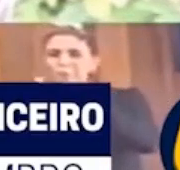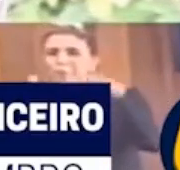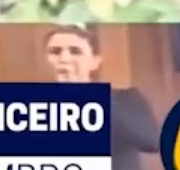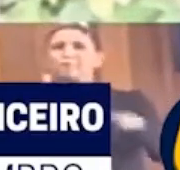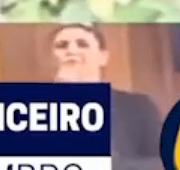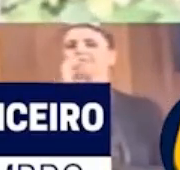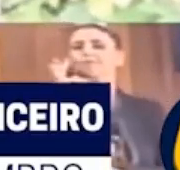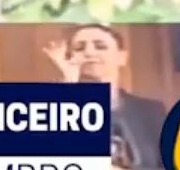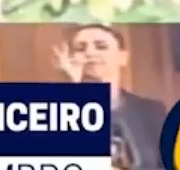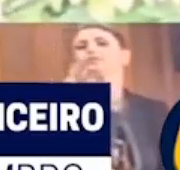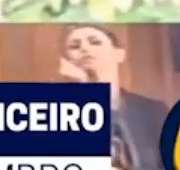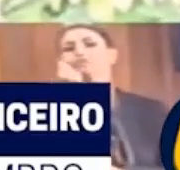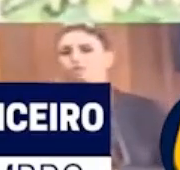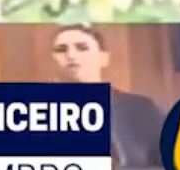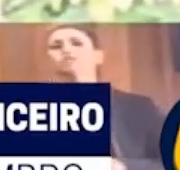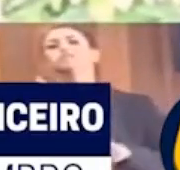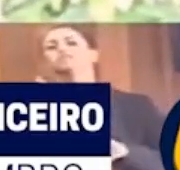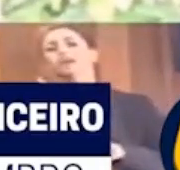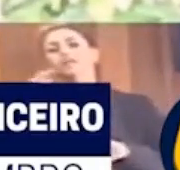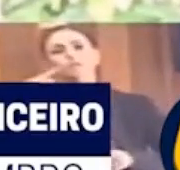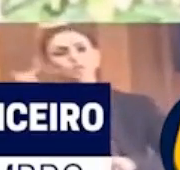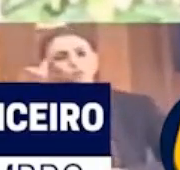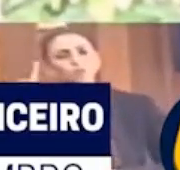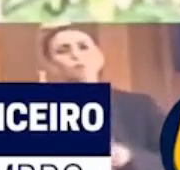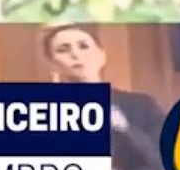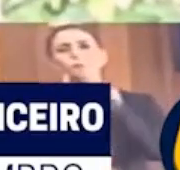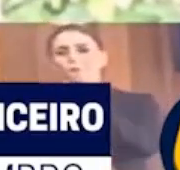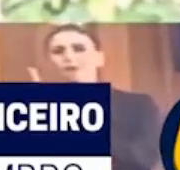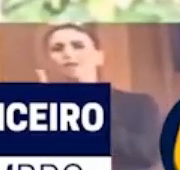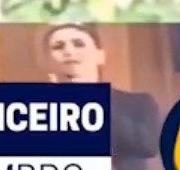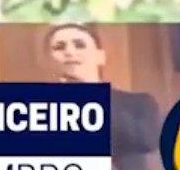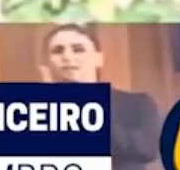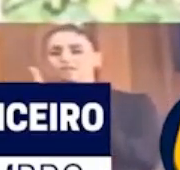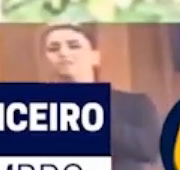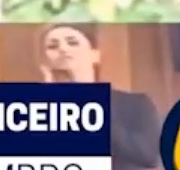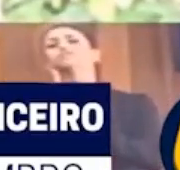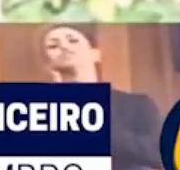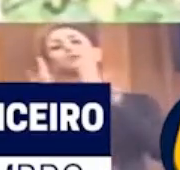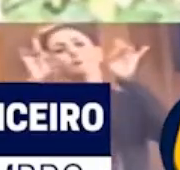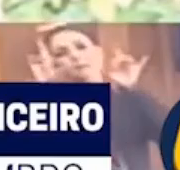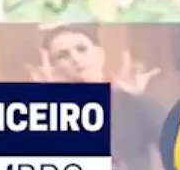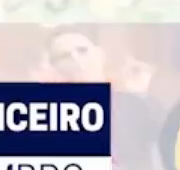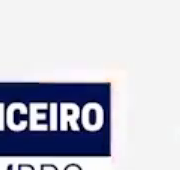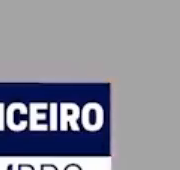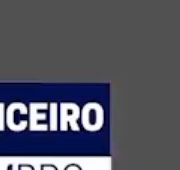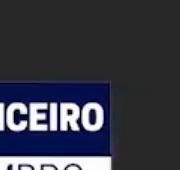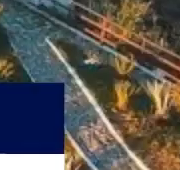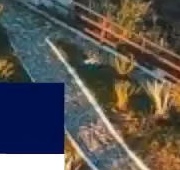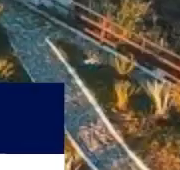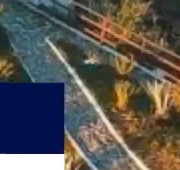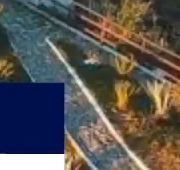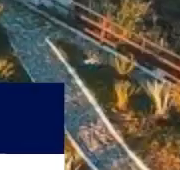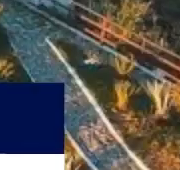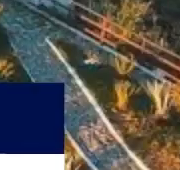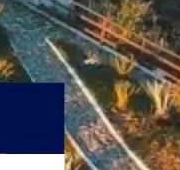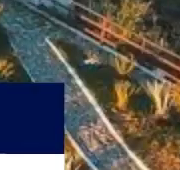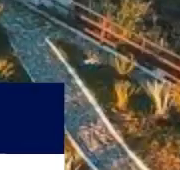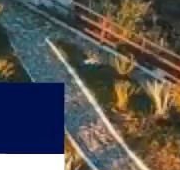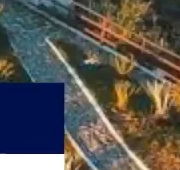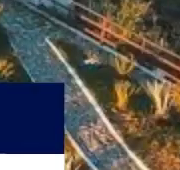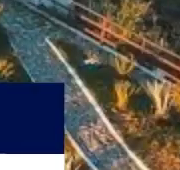imprevisibilidade da receita a cada mês, principalmente no que diz respeito ao ICMS.